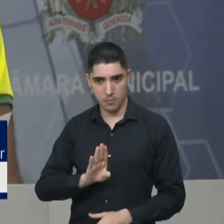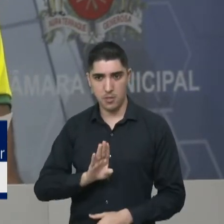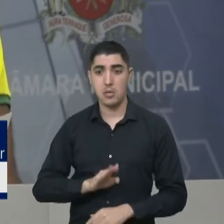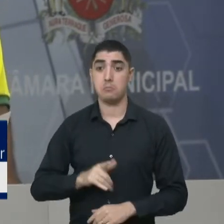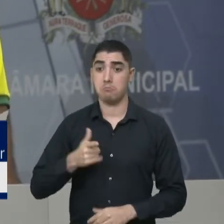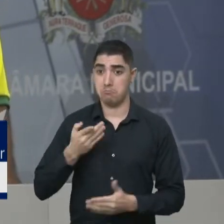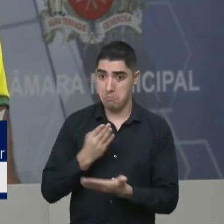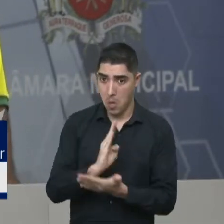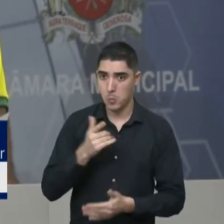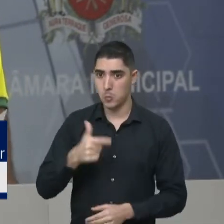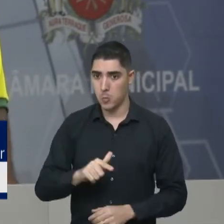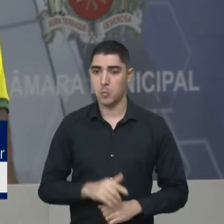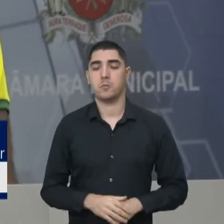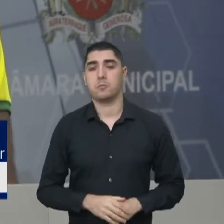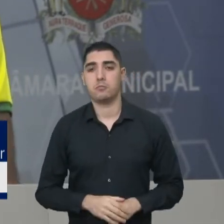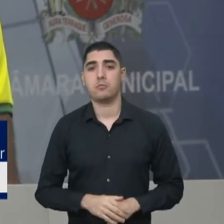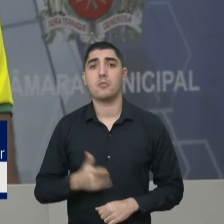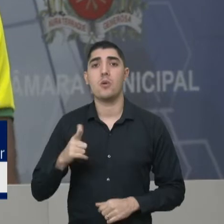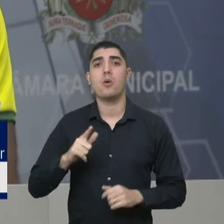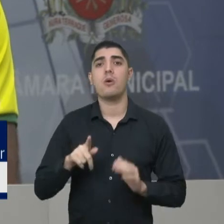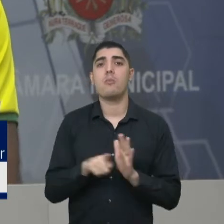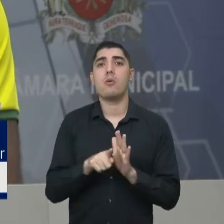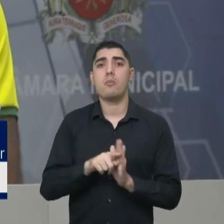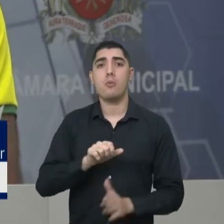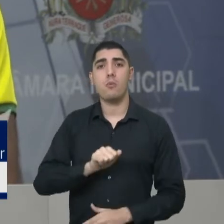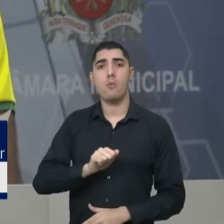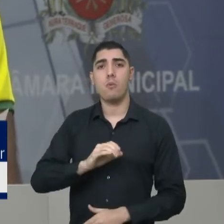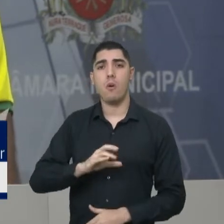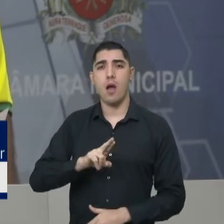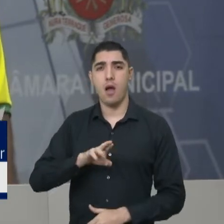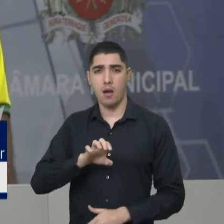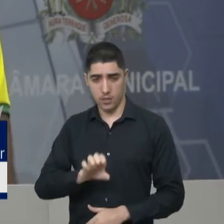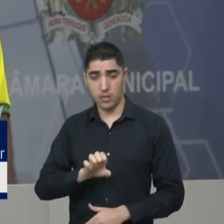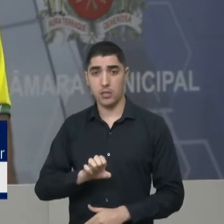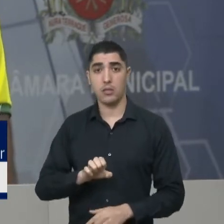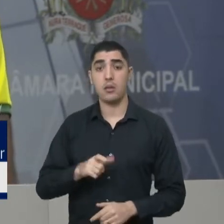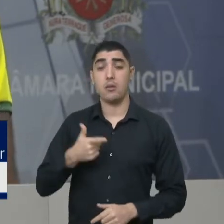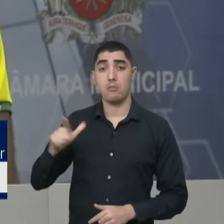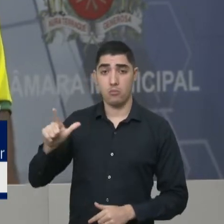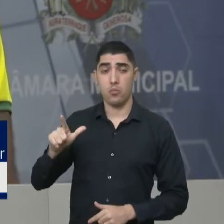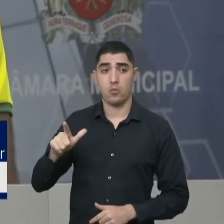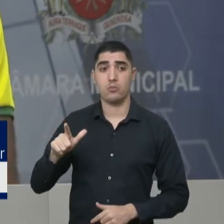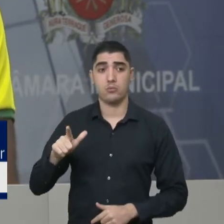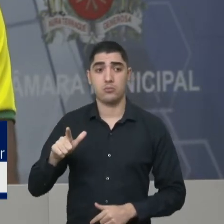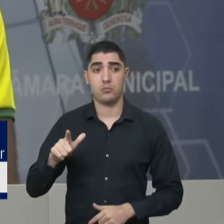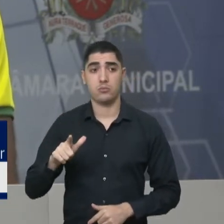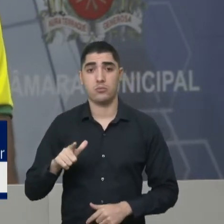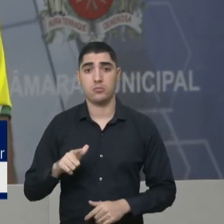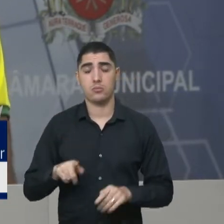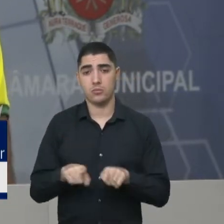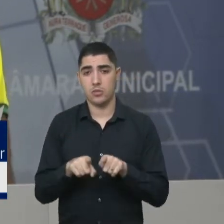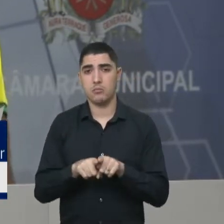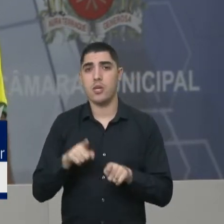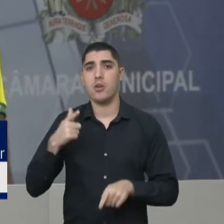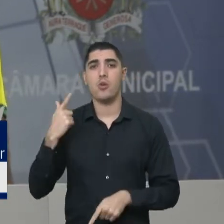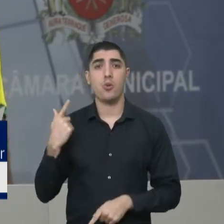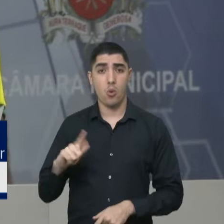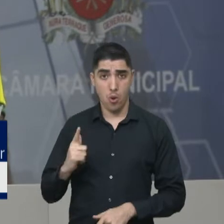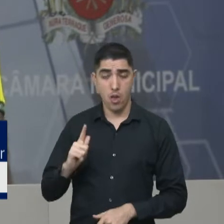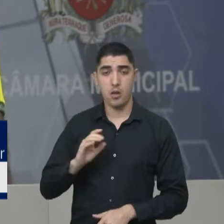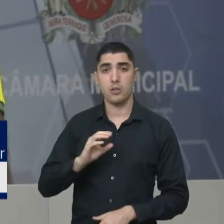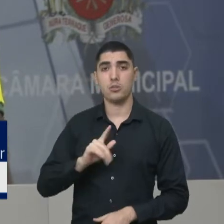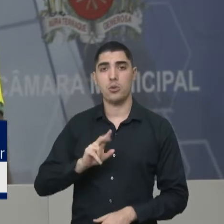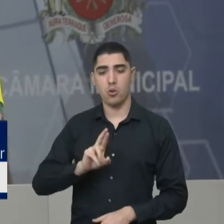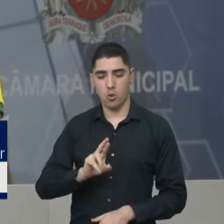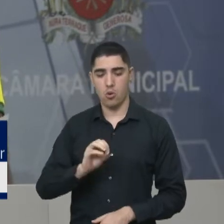No Acre, o Gladson Cameri, do PP, reeleito. Em Goiás, o Ronaldo Caiado, do União